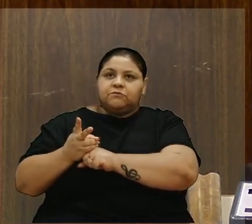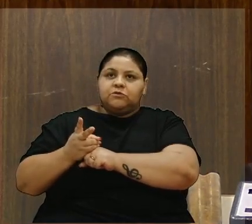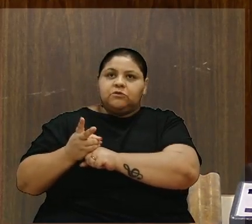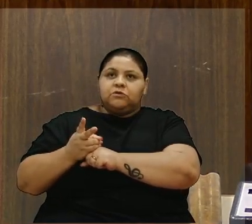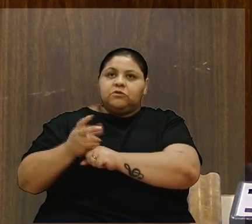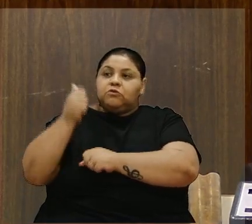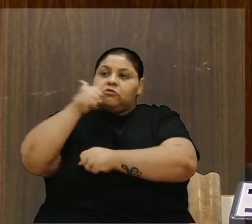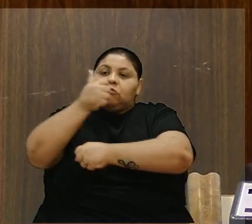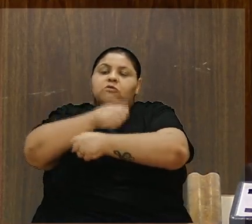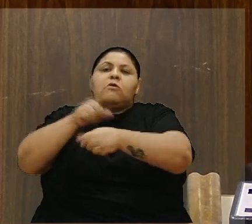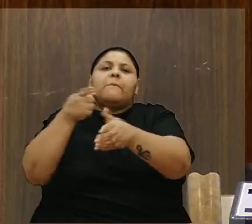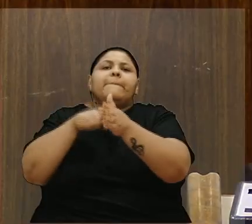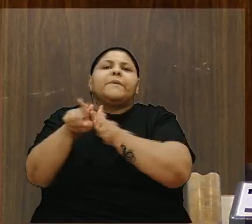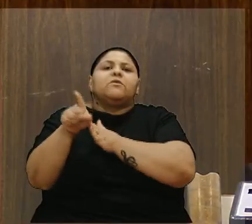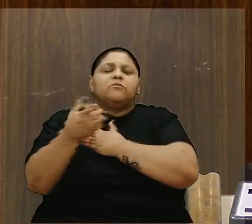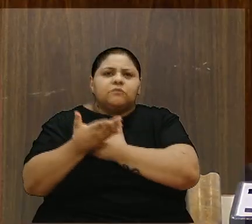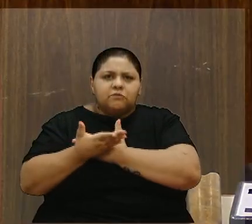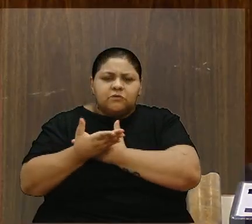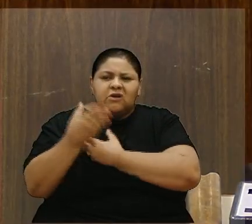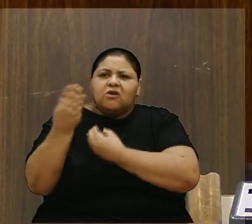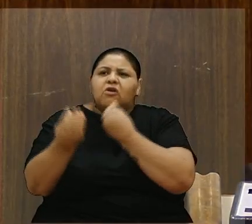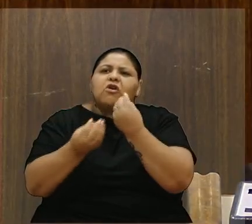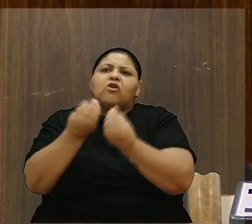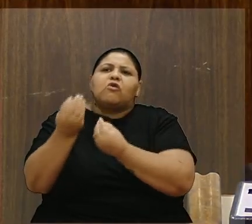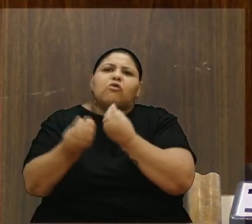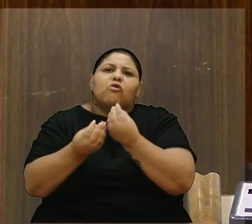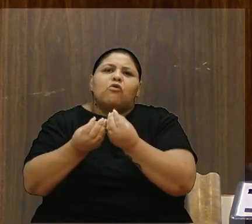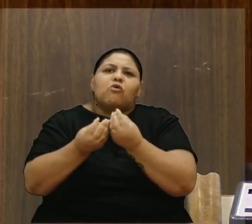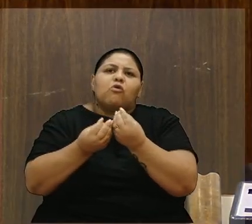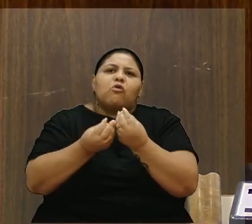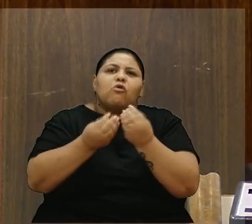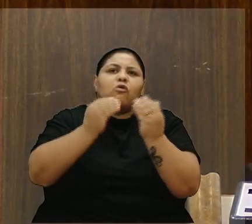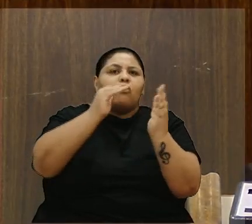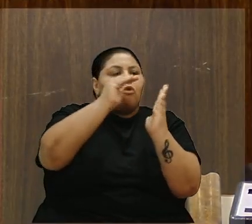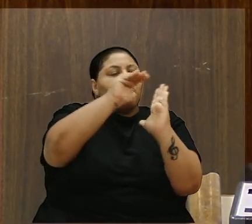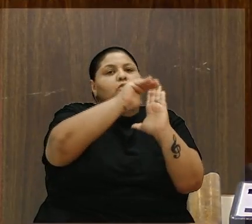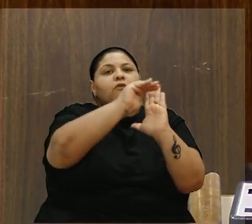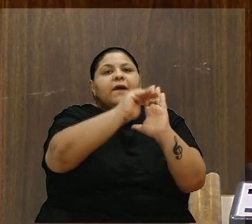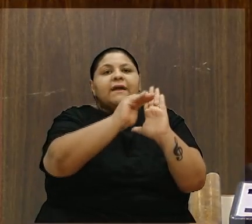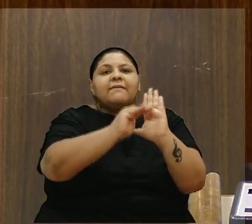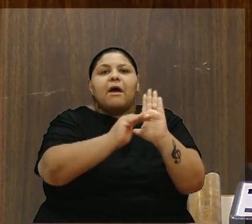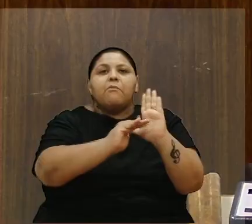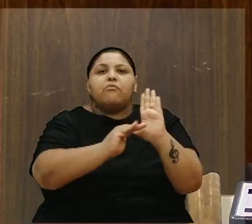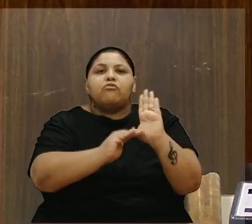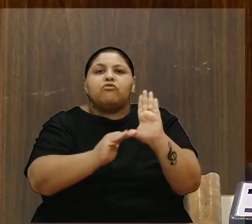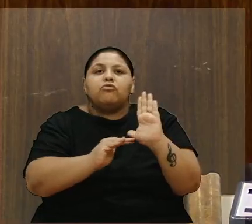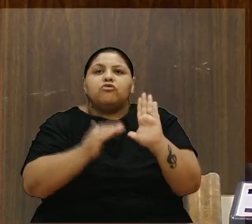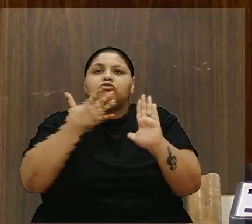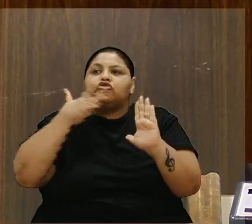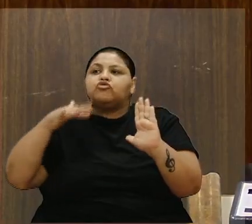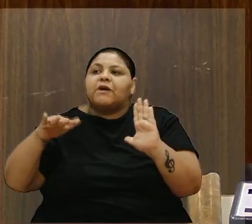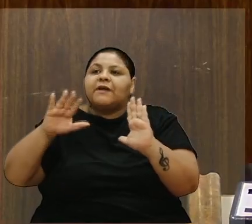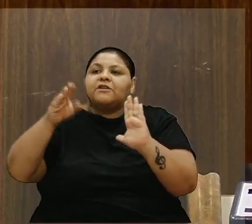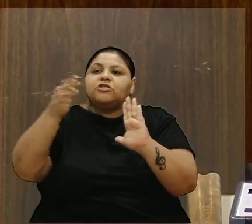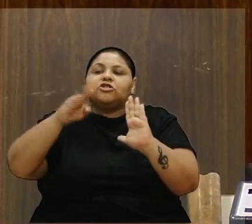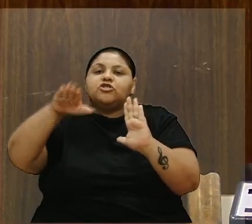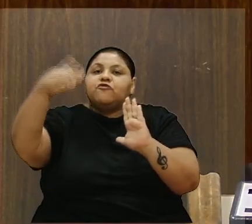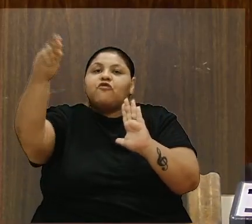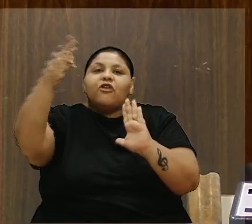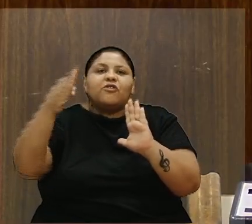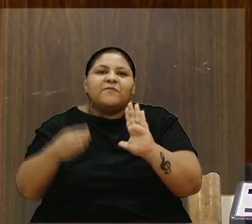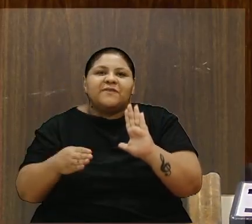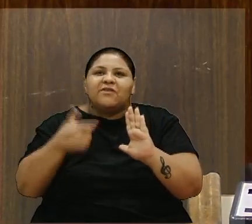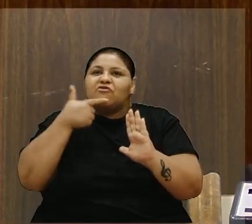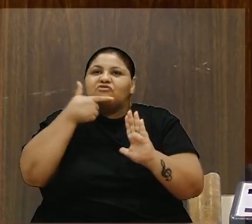cozinha. Perguntem para elas como é que é o cardápio de uma criança estrangeira, né, que chega aqui e não consegue nem falar, a gente não consegue